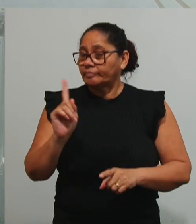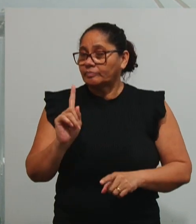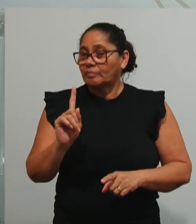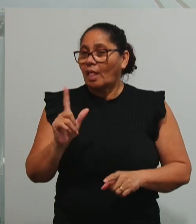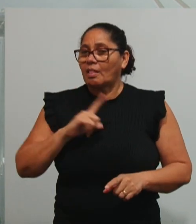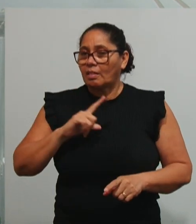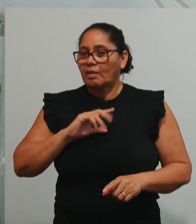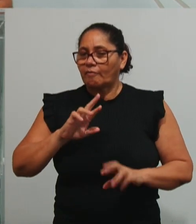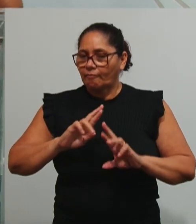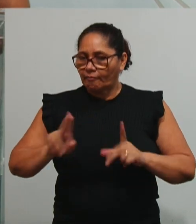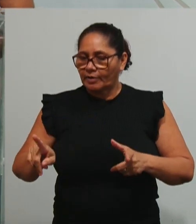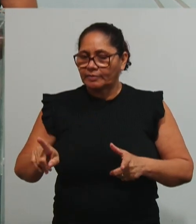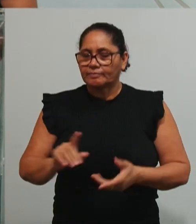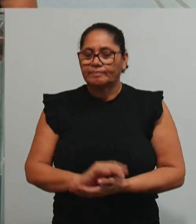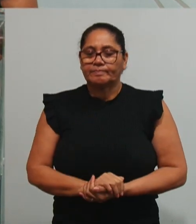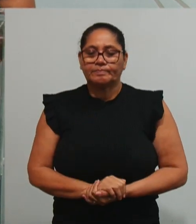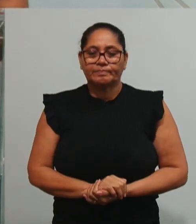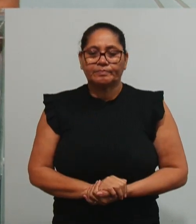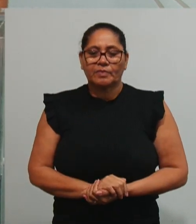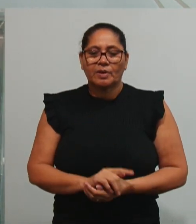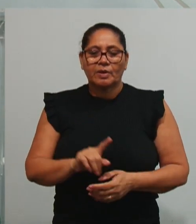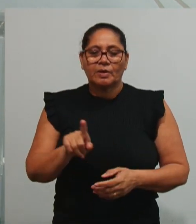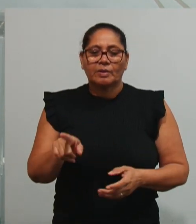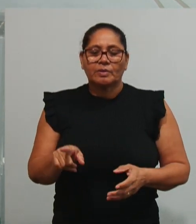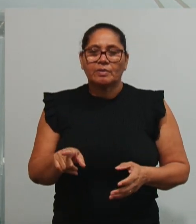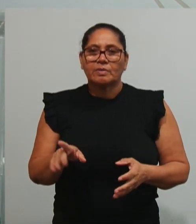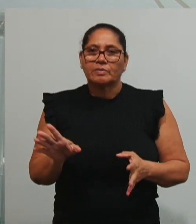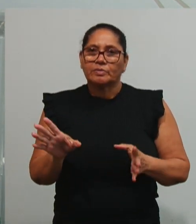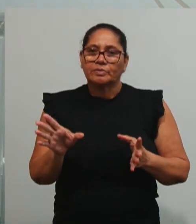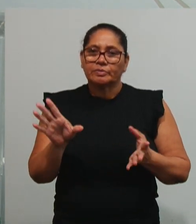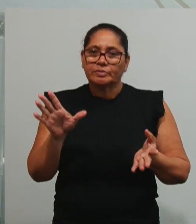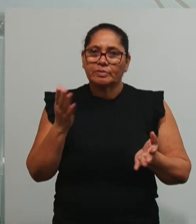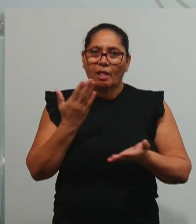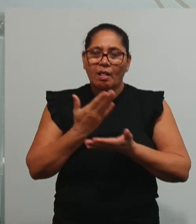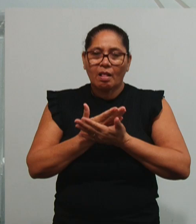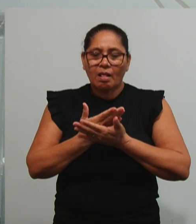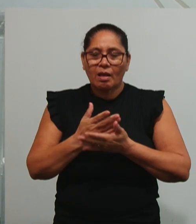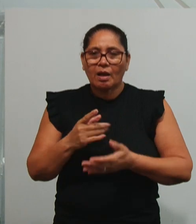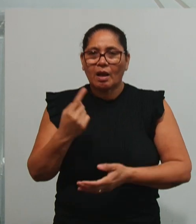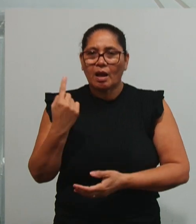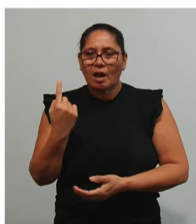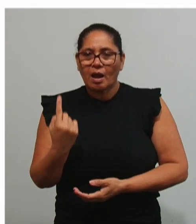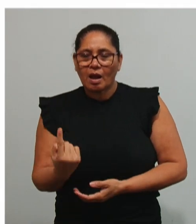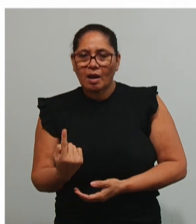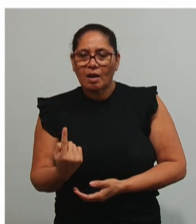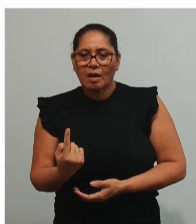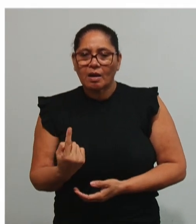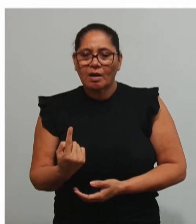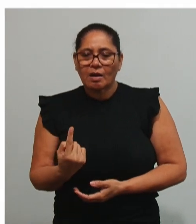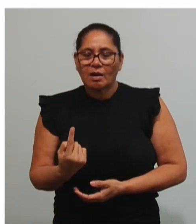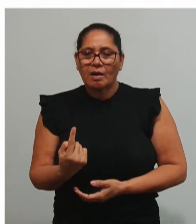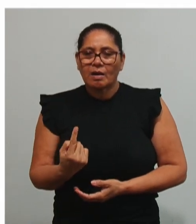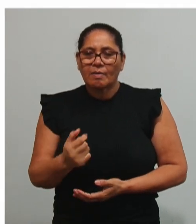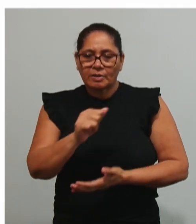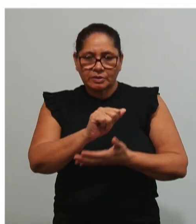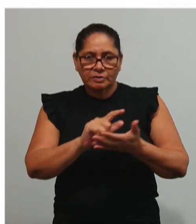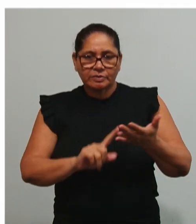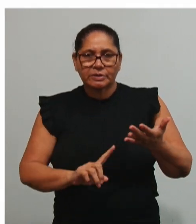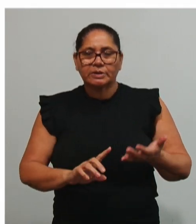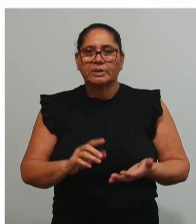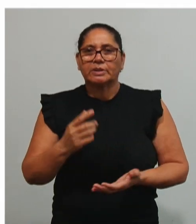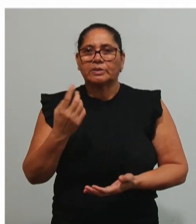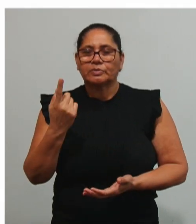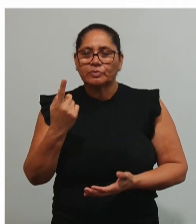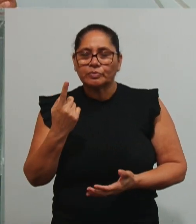tá certo? Então, com isso a gente fecha aqui a nossa aula 1, corta para a atividade 1, vocês têm